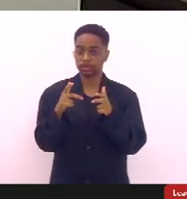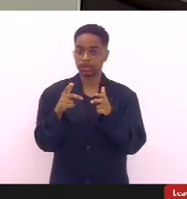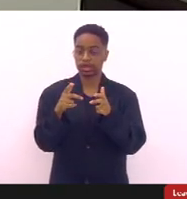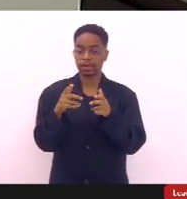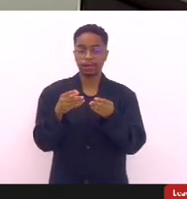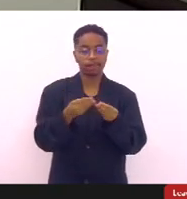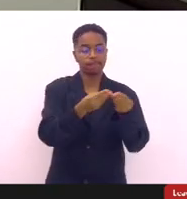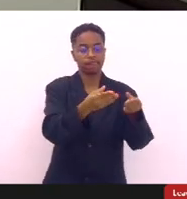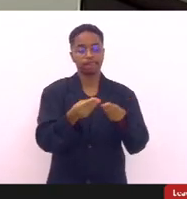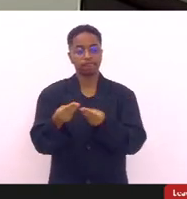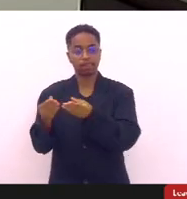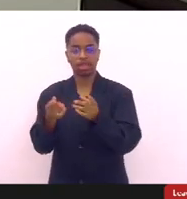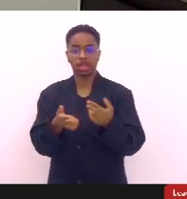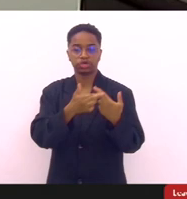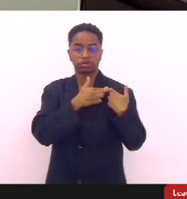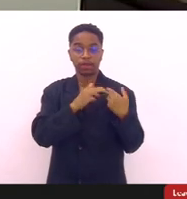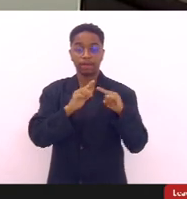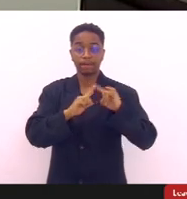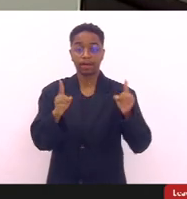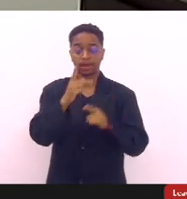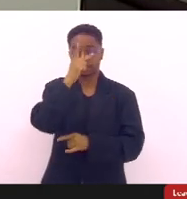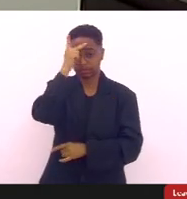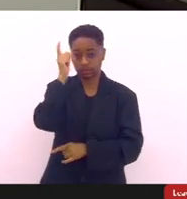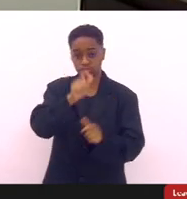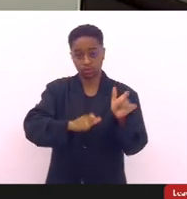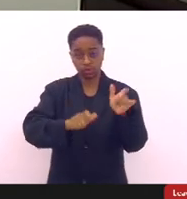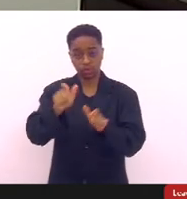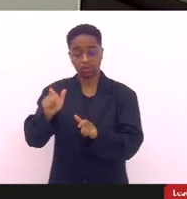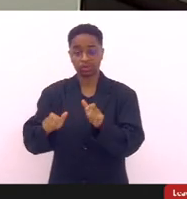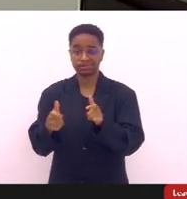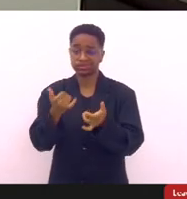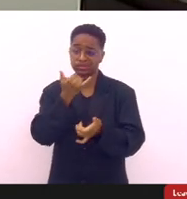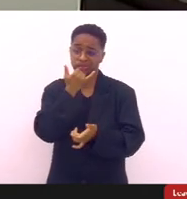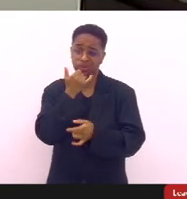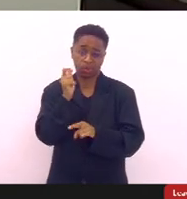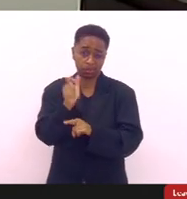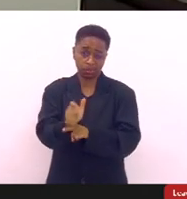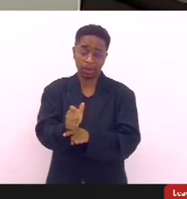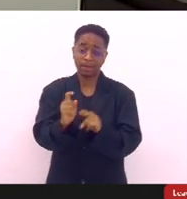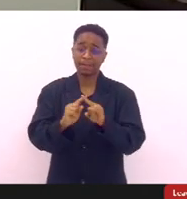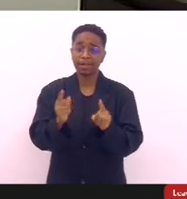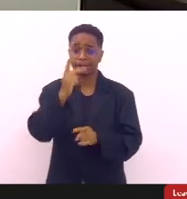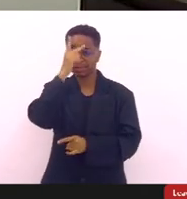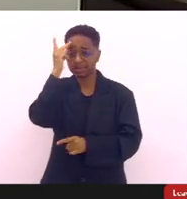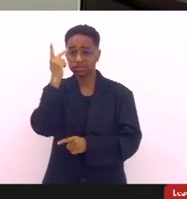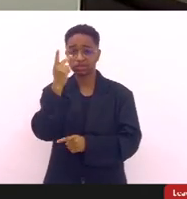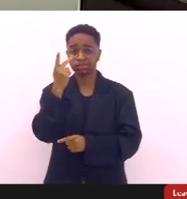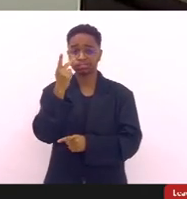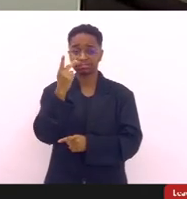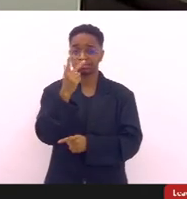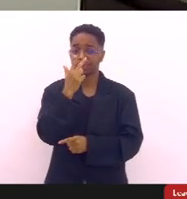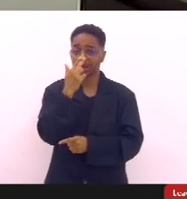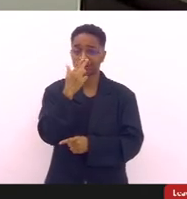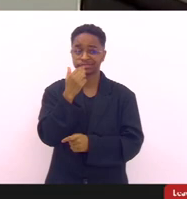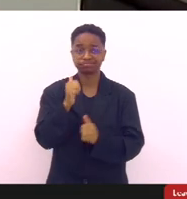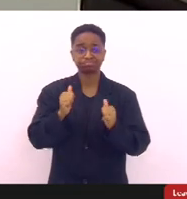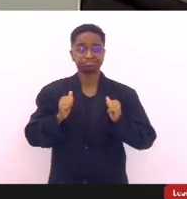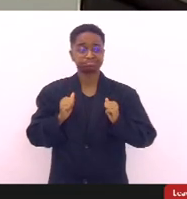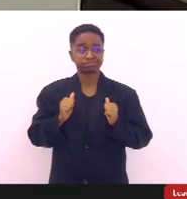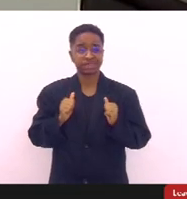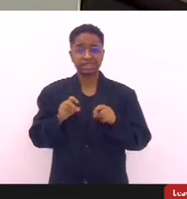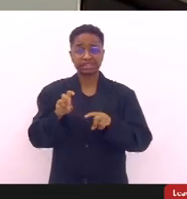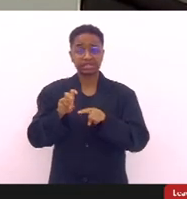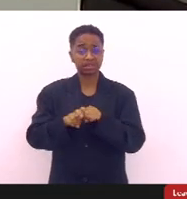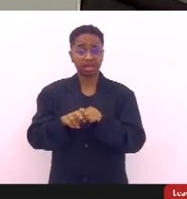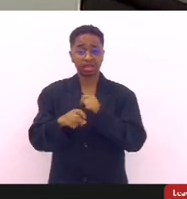e as pessoas ficam, desculpe a grosseria, sentadas diante de um tamanho problema sem